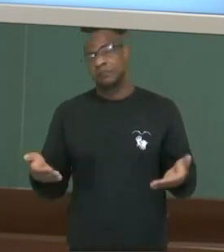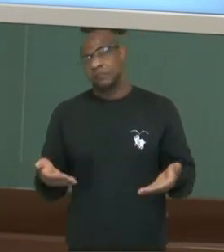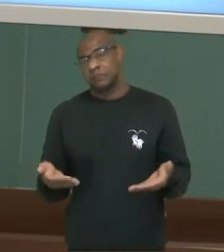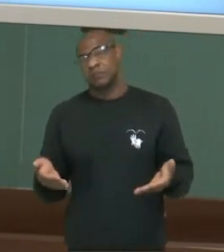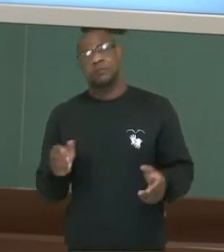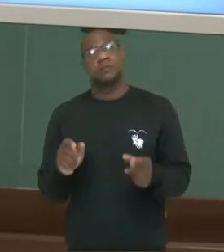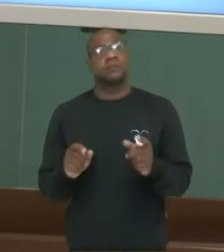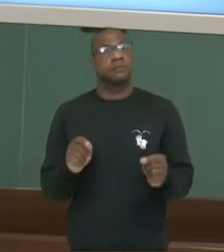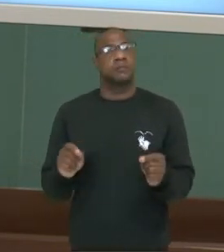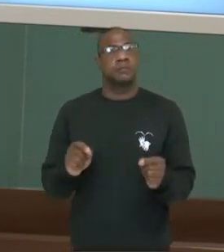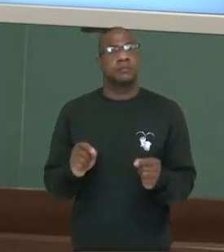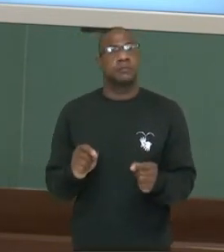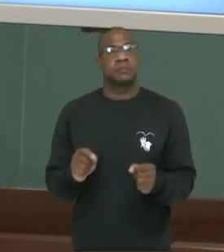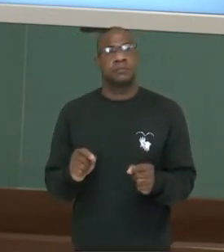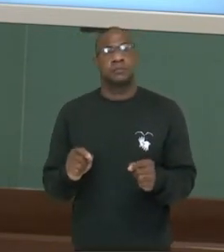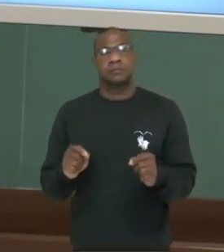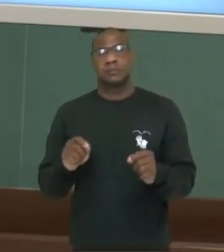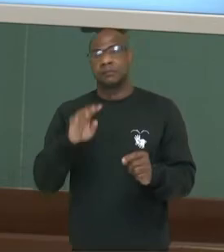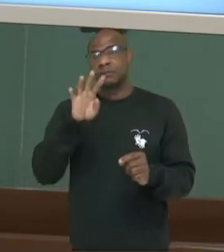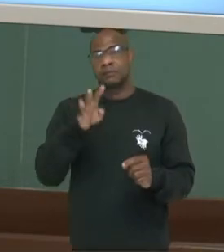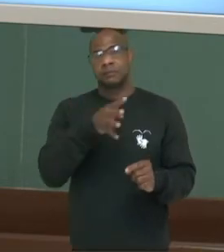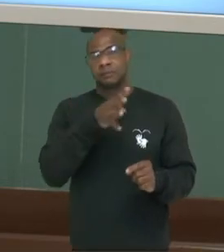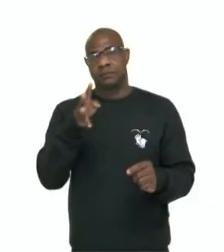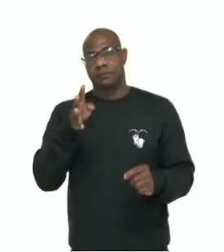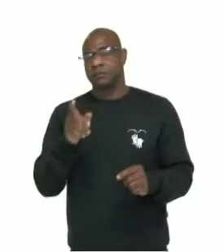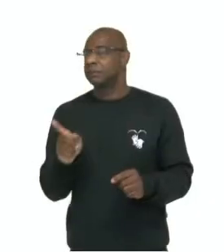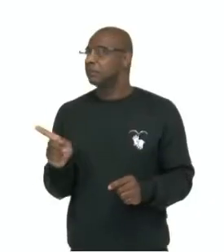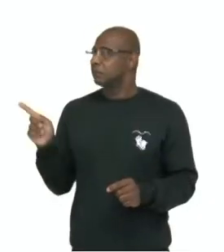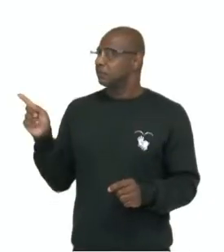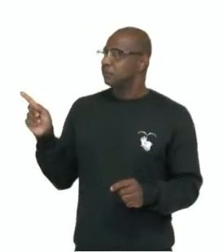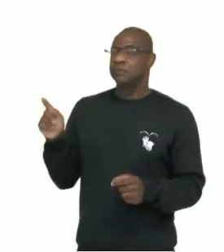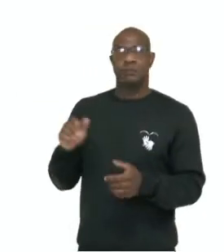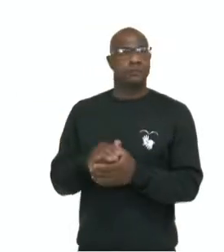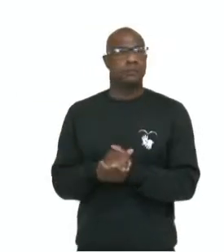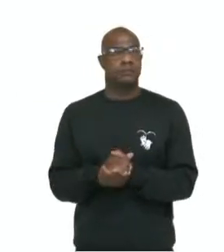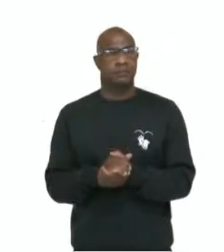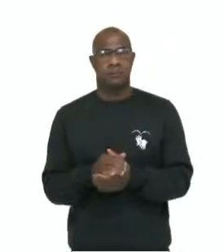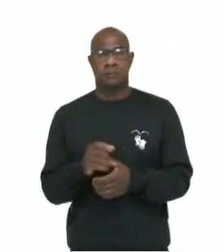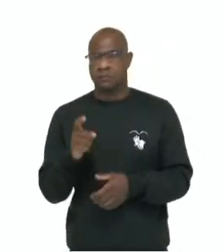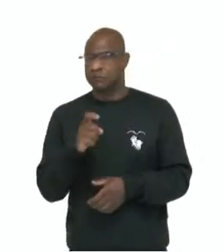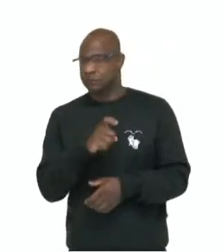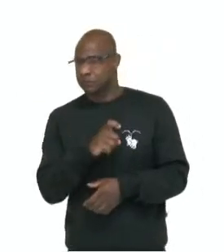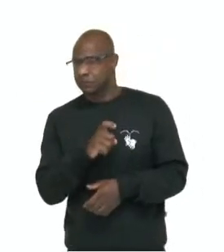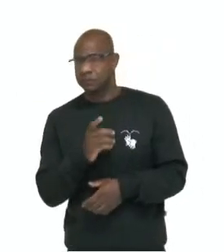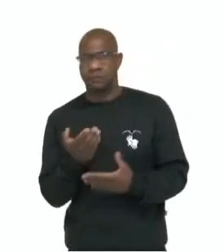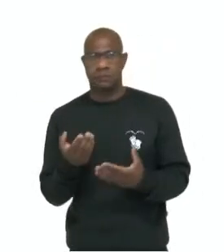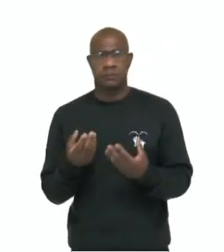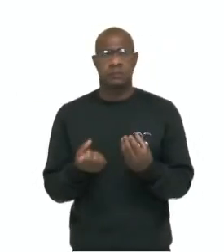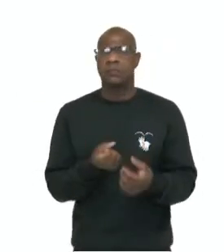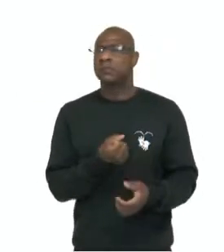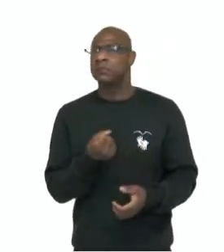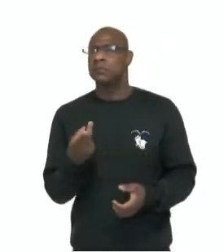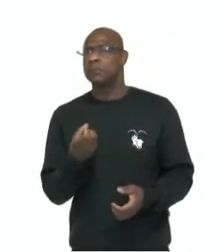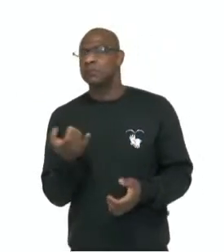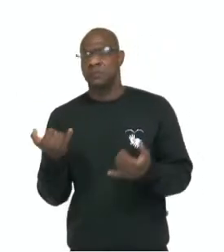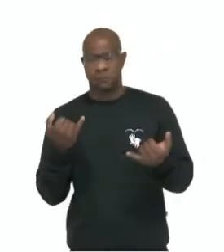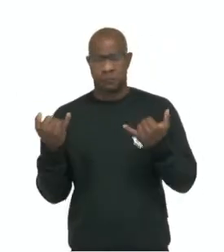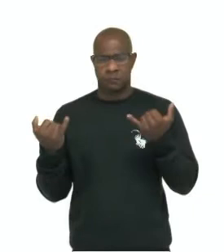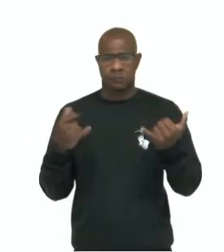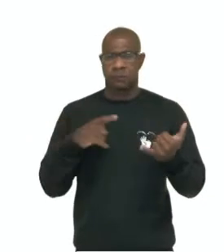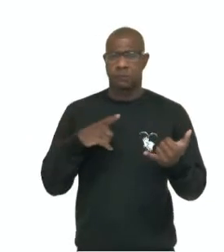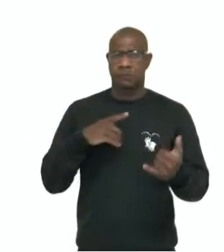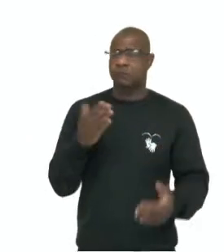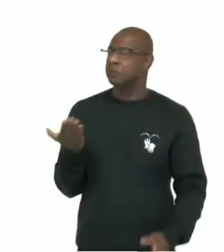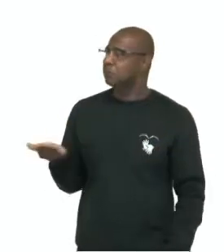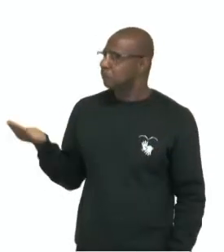para a tabela. O que vocês acham? Acho que vai ser muito difícil? Olha quanta coisa, quanta informação que tem. Mas